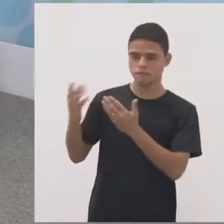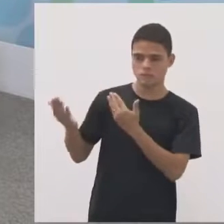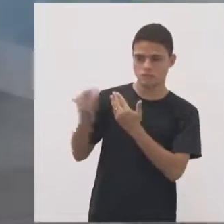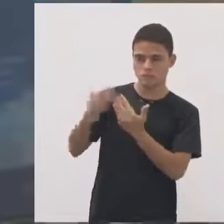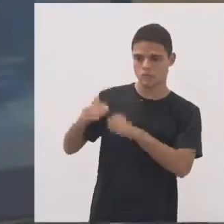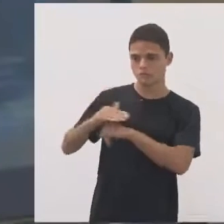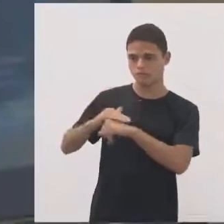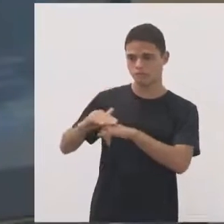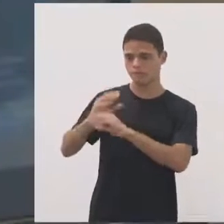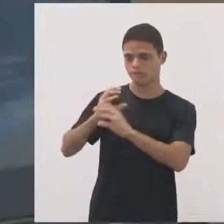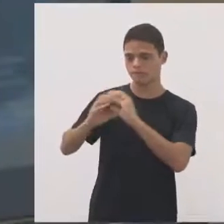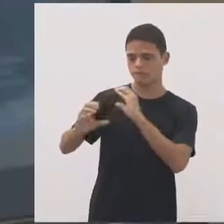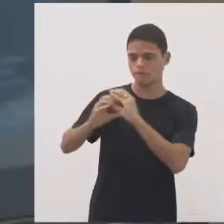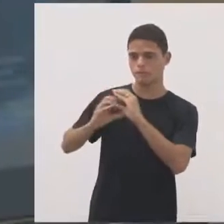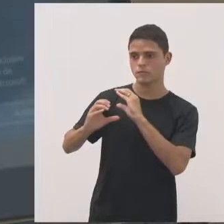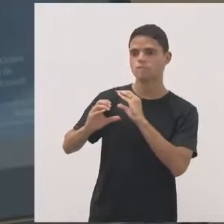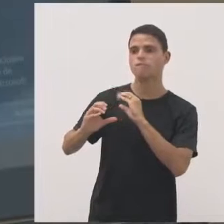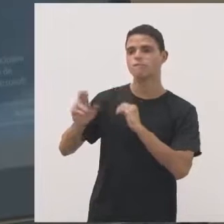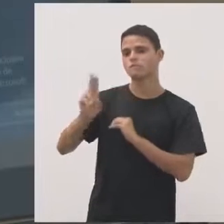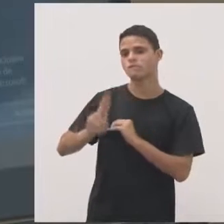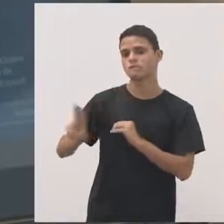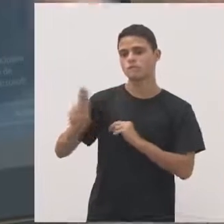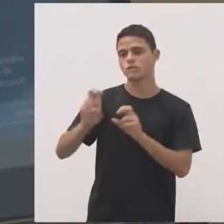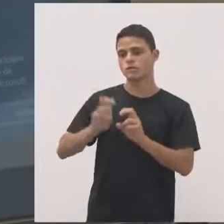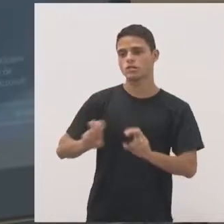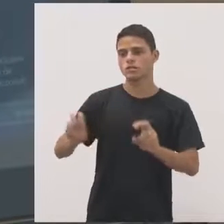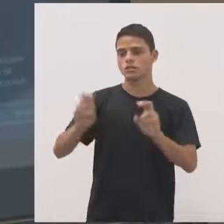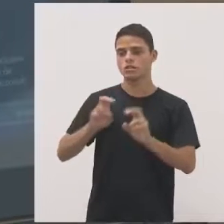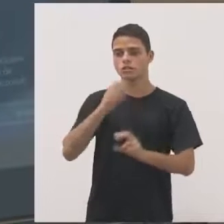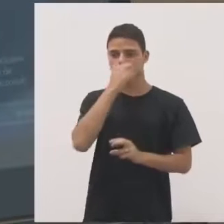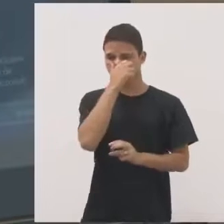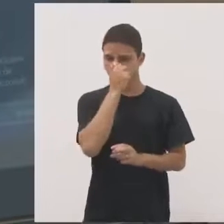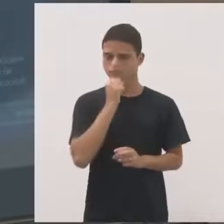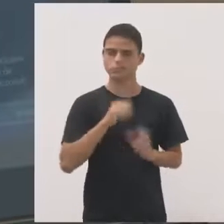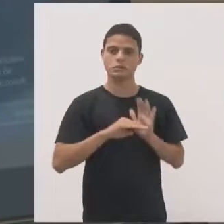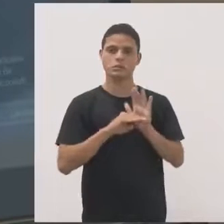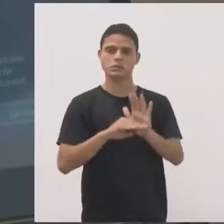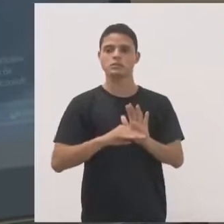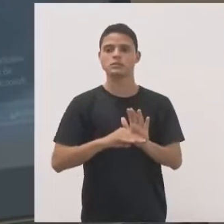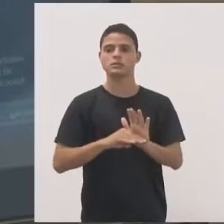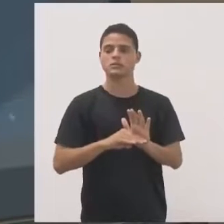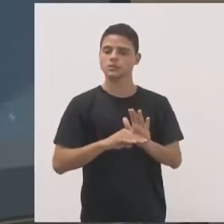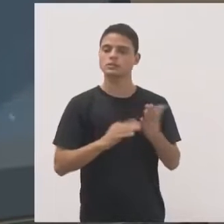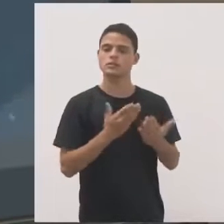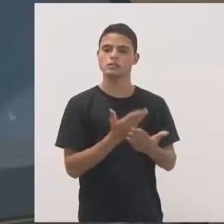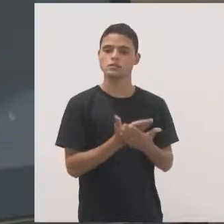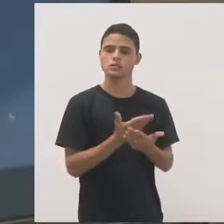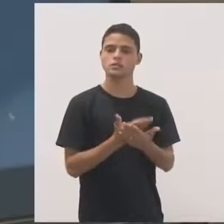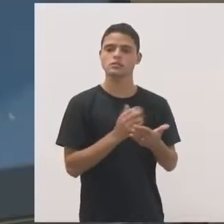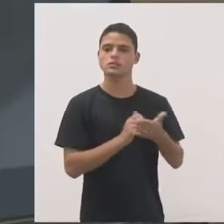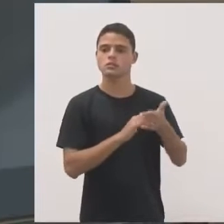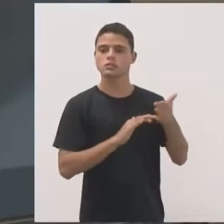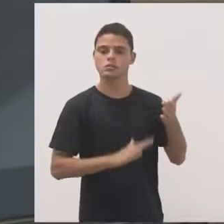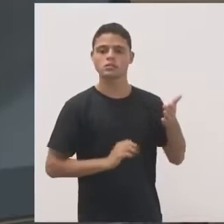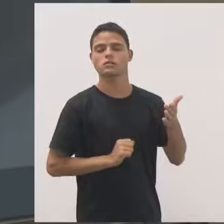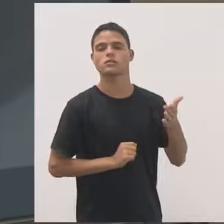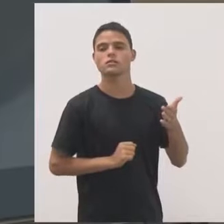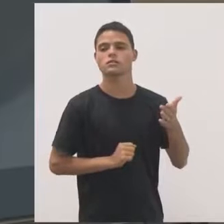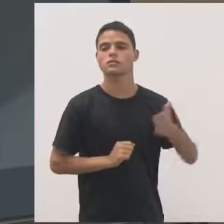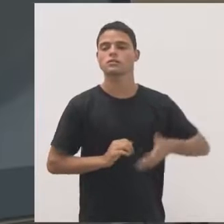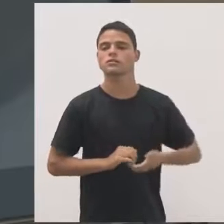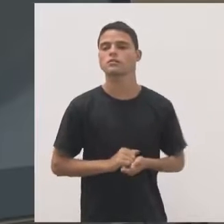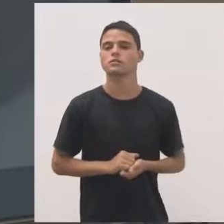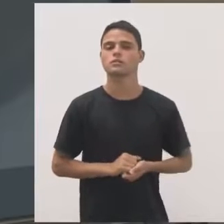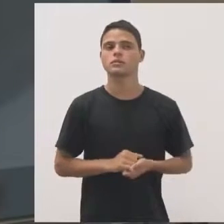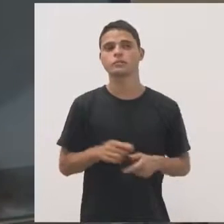notebook ou computador se tiver um microfone com a Cortana, e a Cortana auxilia ela nas tarefas dela, tá bom? Então, eu vou deixar aqui. Hoje em dia eu digo também